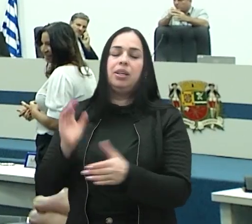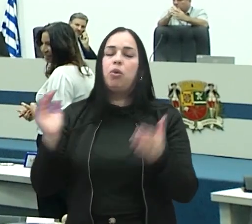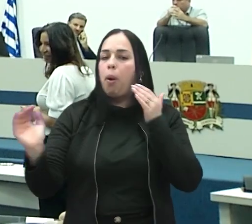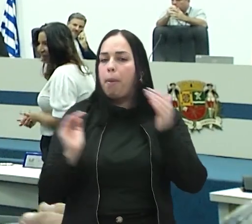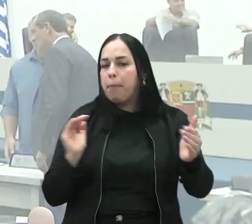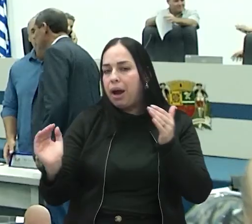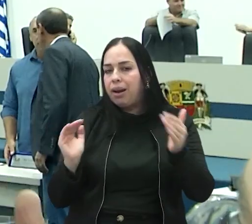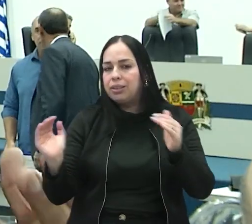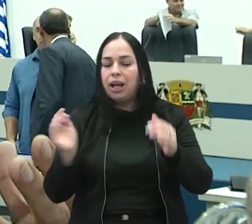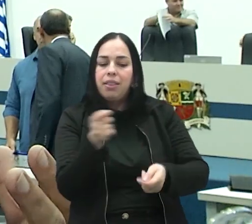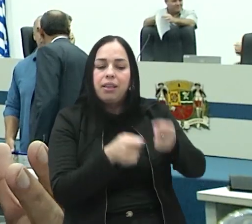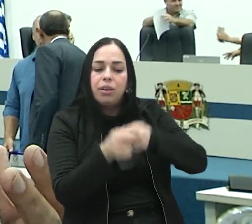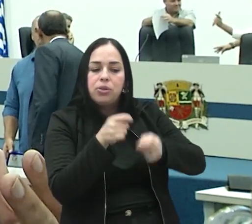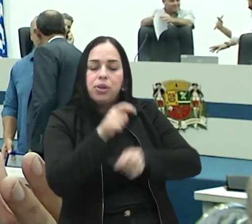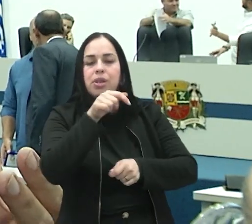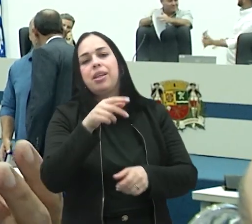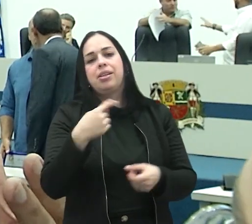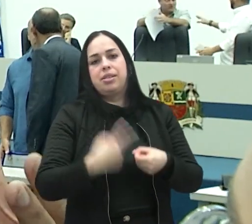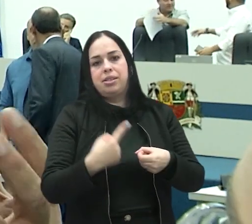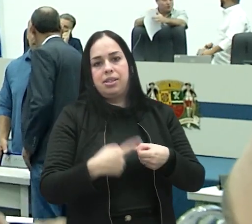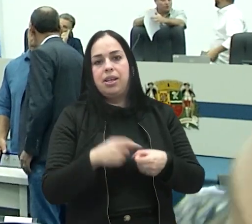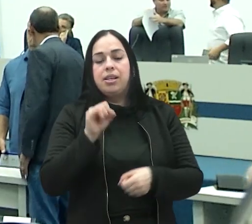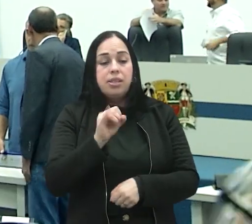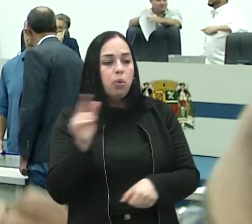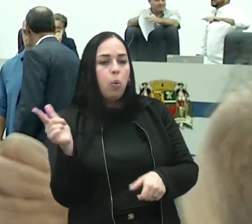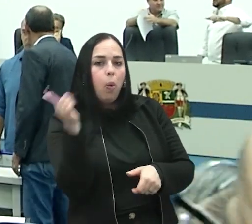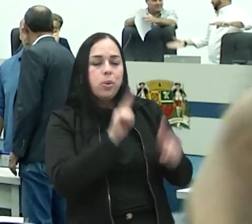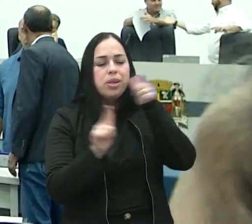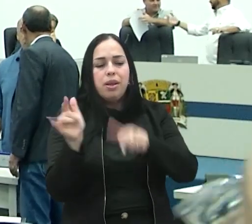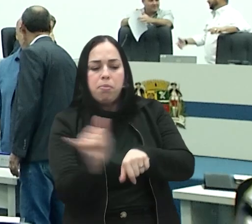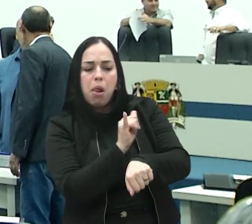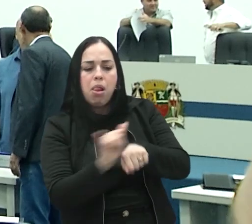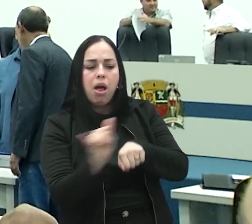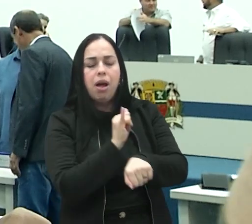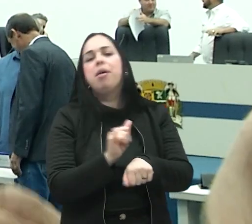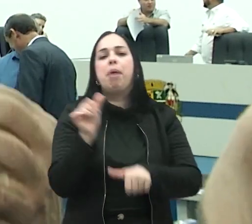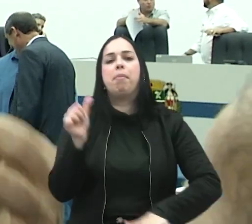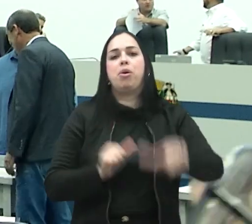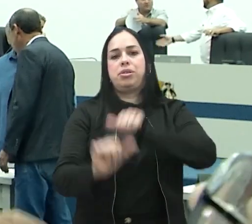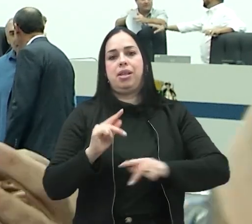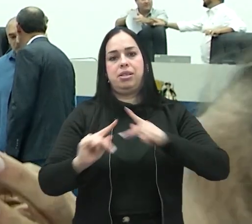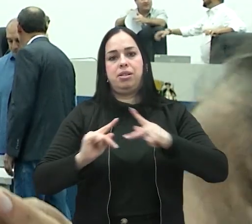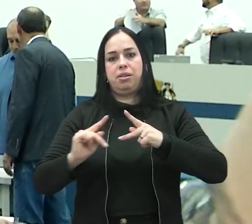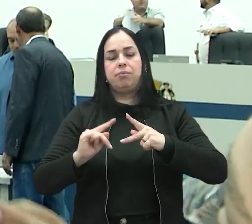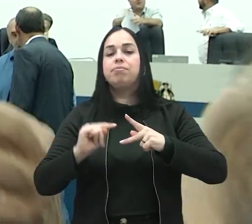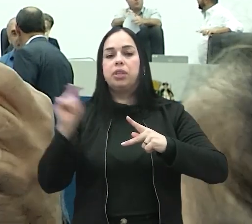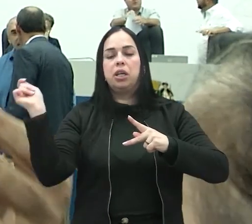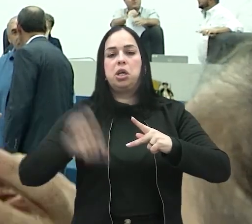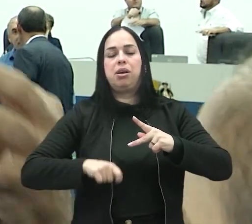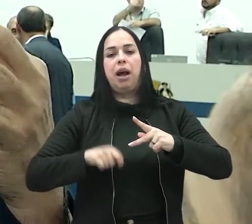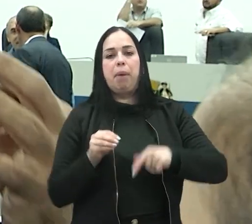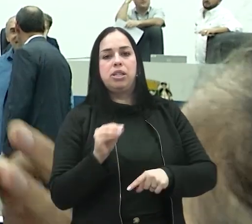questão daqui, nós vamos trazer elementos seguros e confiáveis para fazer a história de São José dos Campos